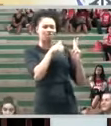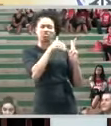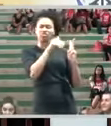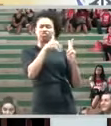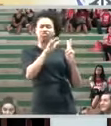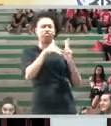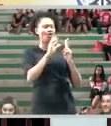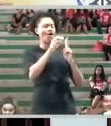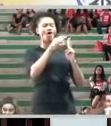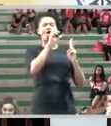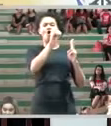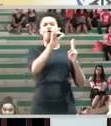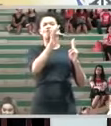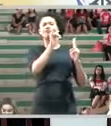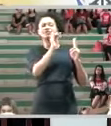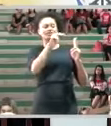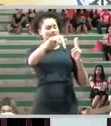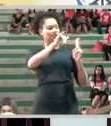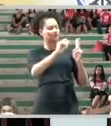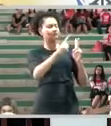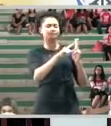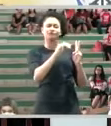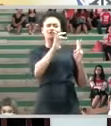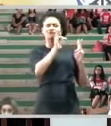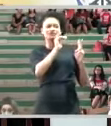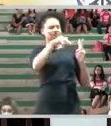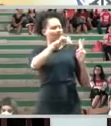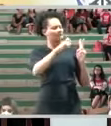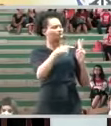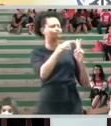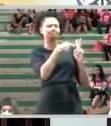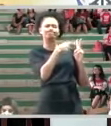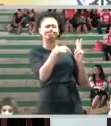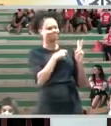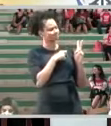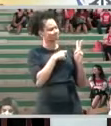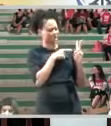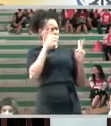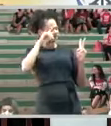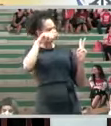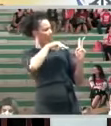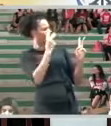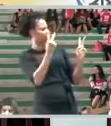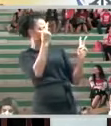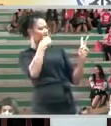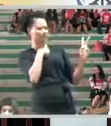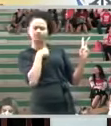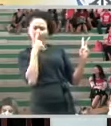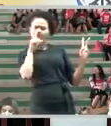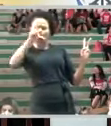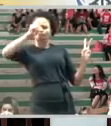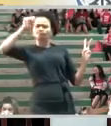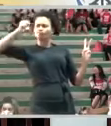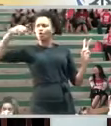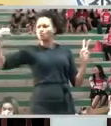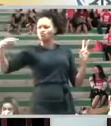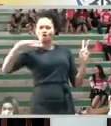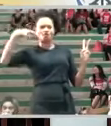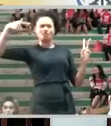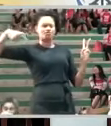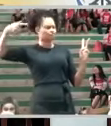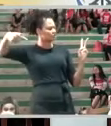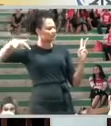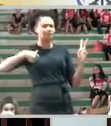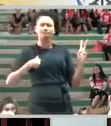para a presença dele, para a arca e o seu real valor, então Deus começa a levantar uma nova geração, uma